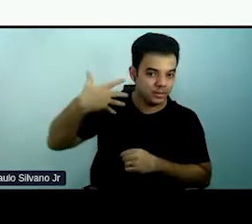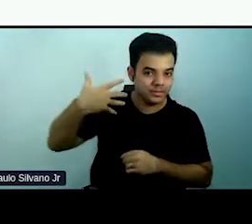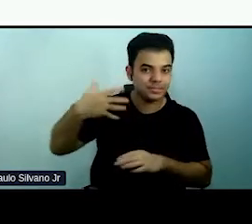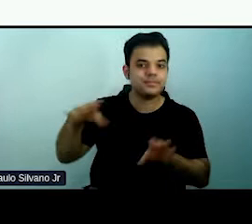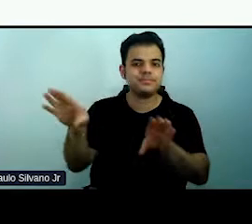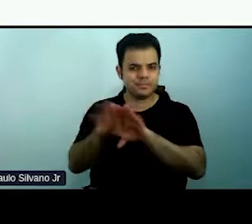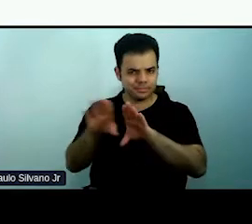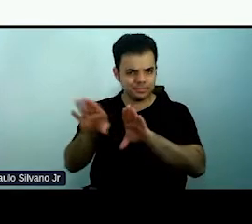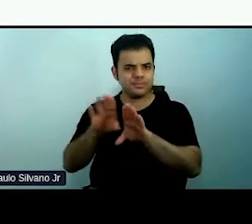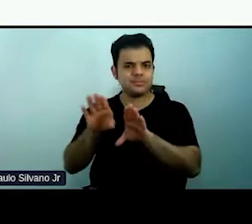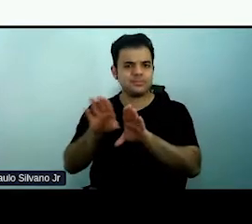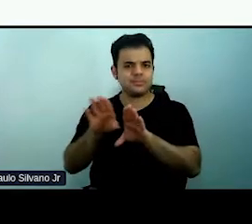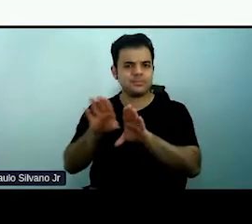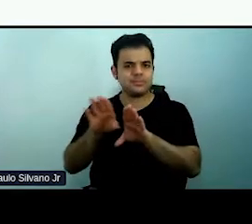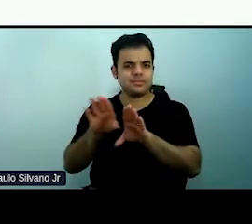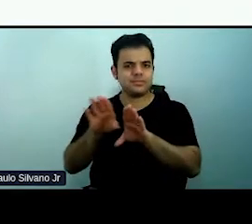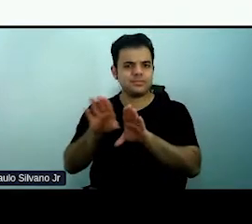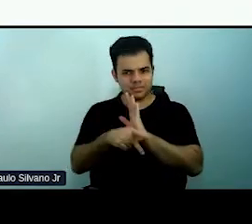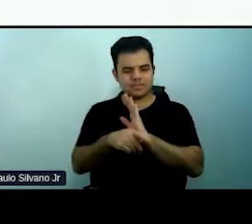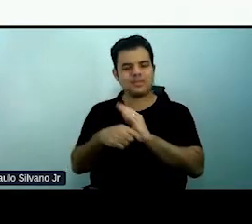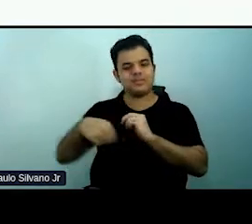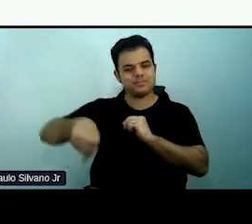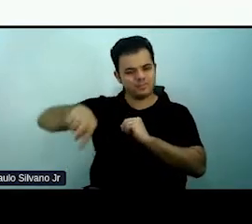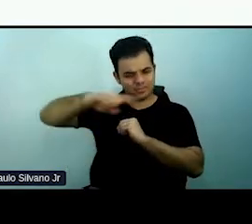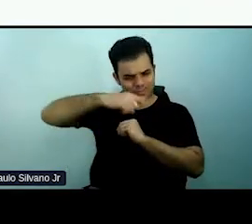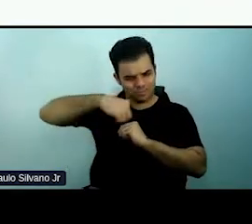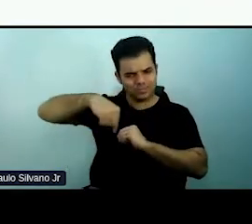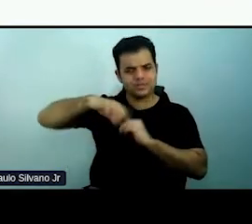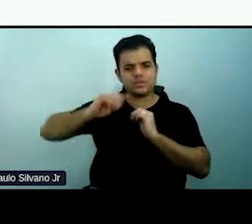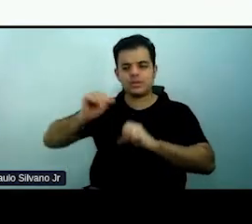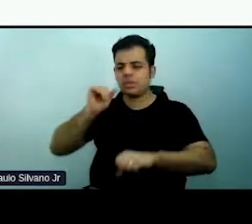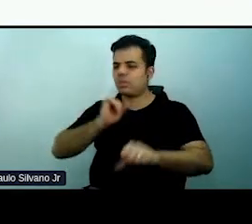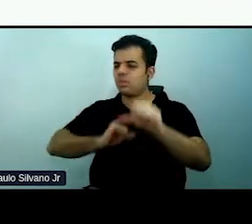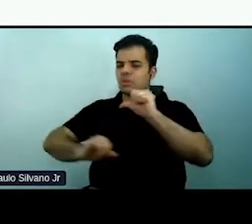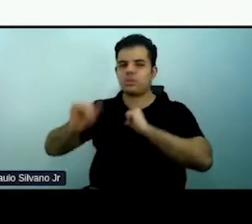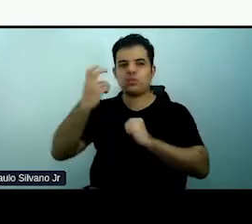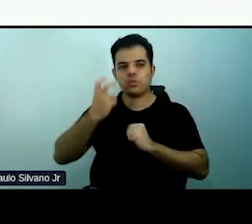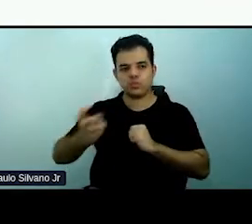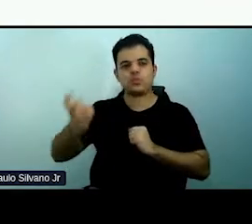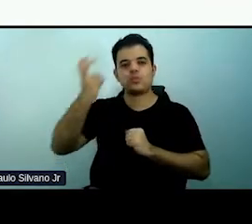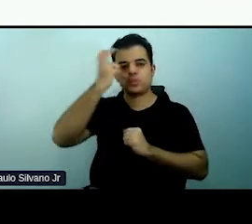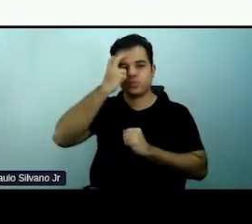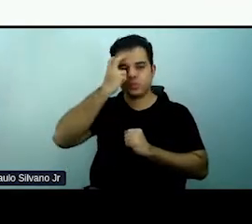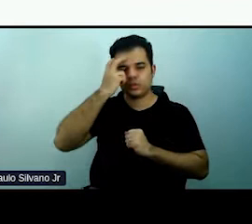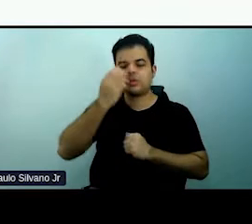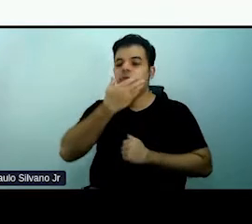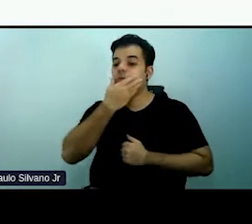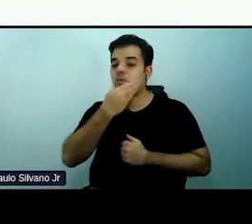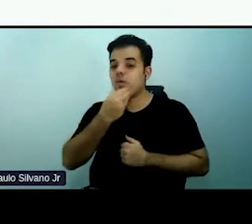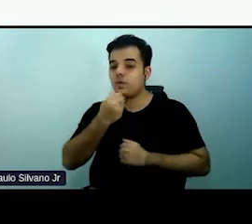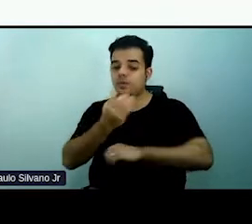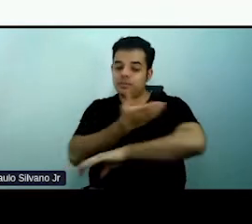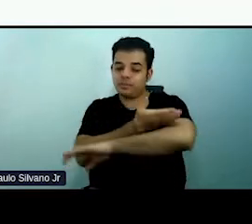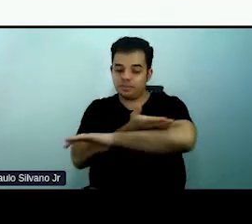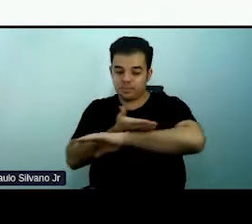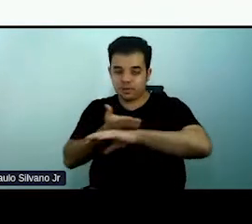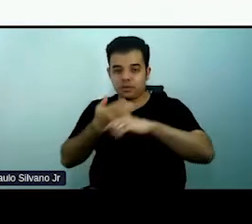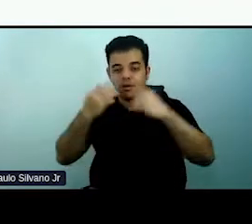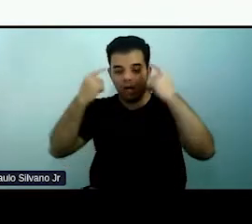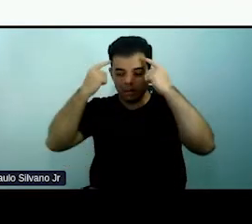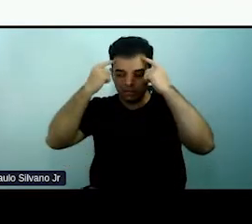faz parte de uma das partes do que a gente tem mudado a cultura. Então, sou um homem branco,